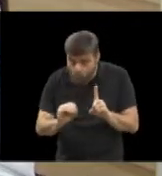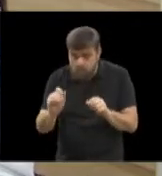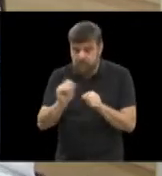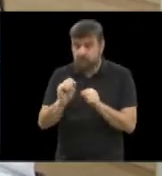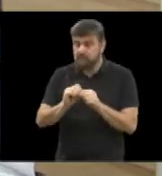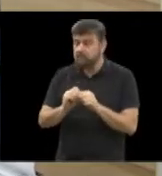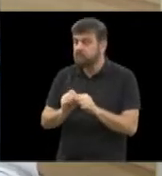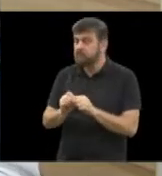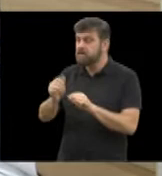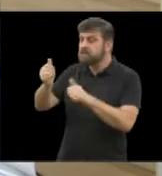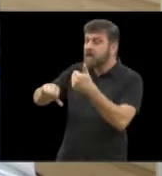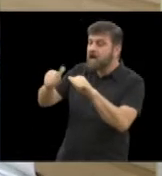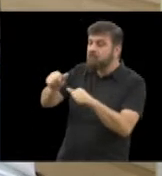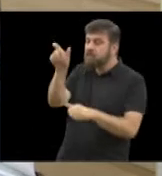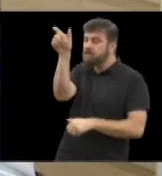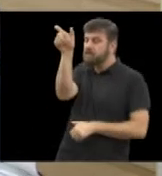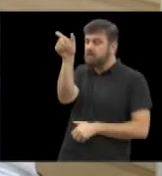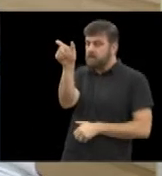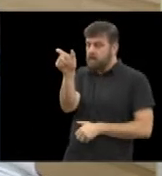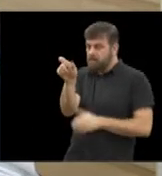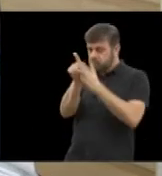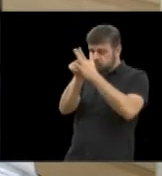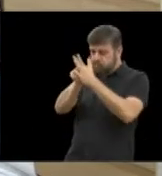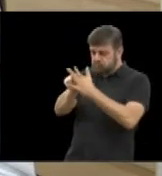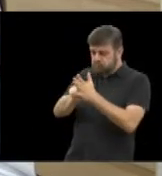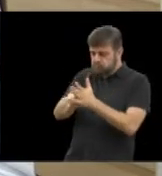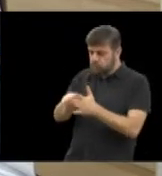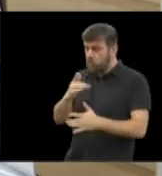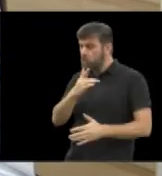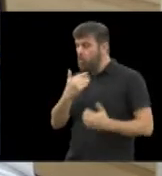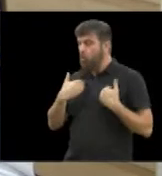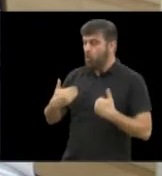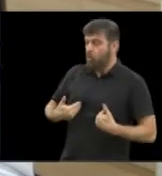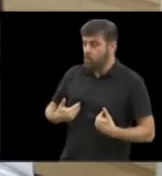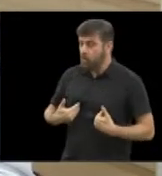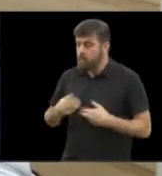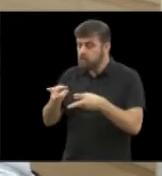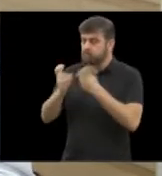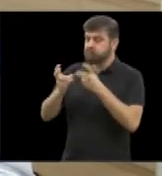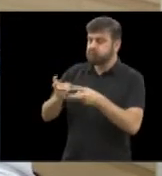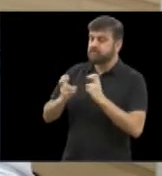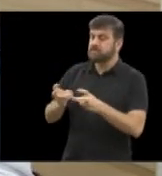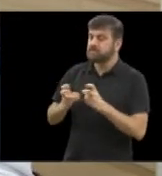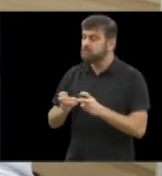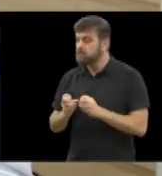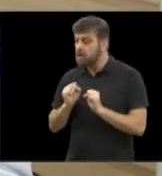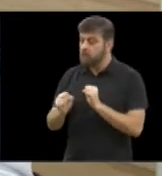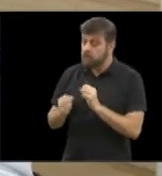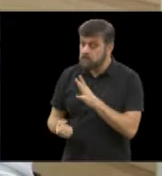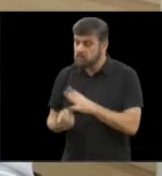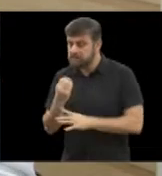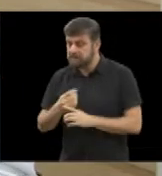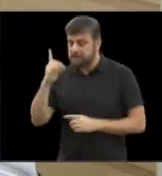exame físico é fundamental, que já é capaz de mostrar alguns indícios de dificuldade para a gravidez, e como